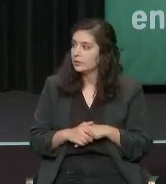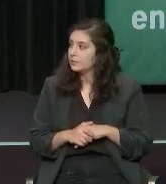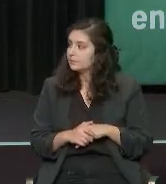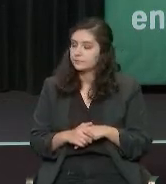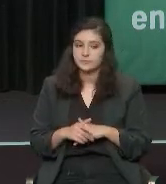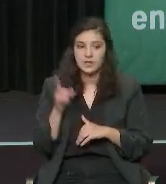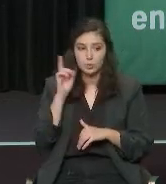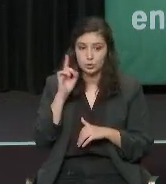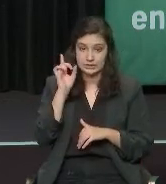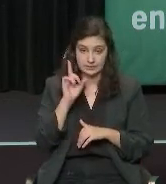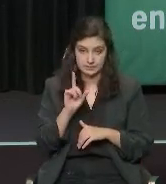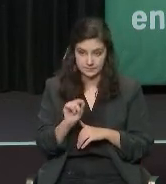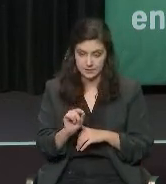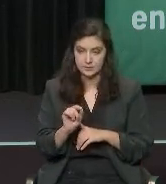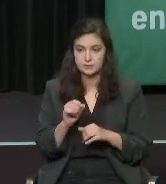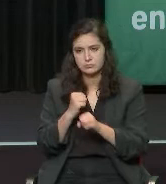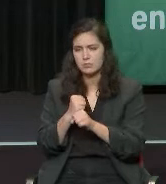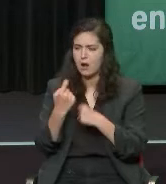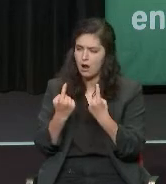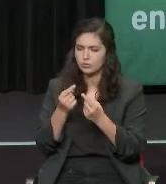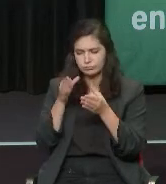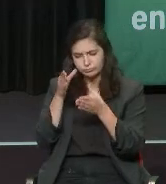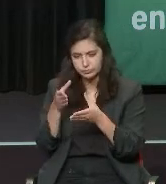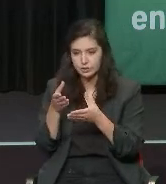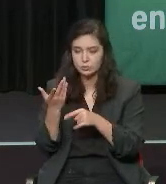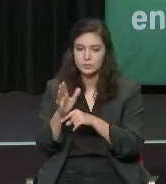importante também, e há alguns trabalhos feitos nesse sentido, por exemplo, na